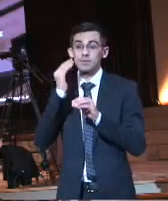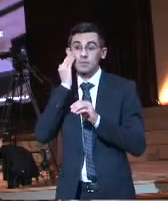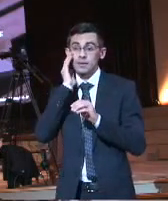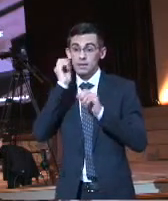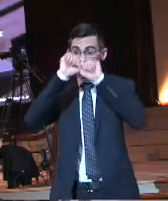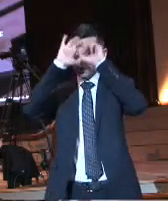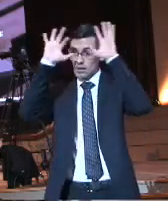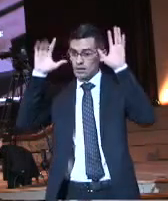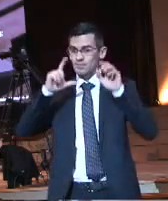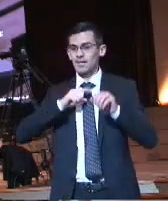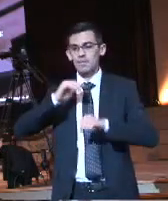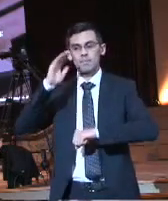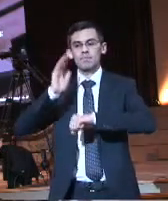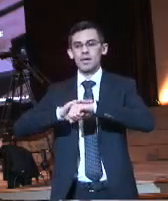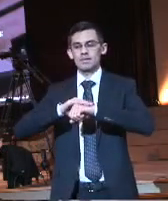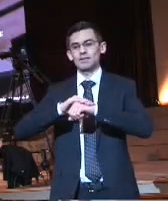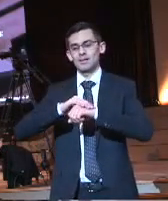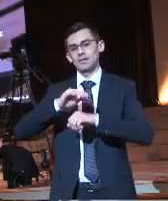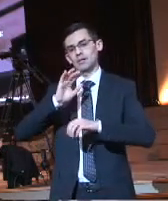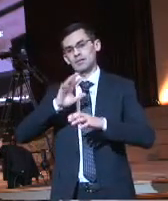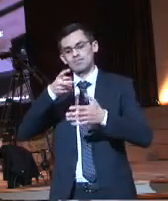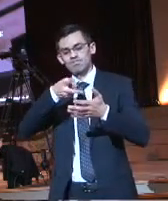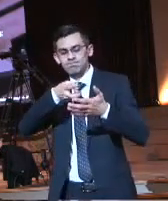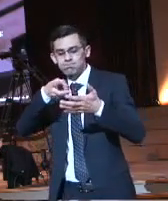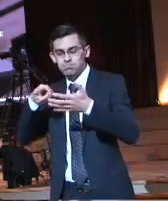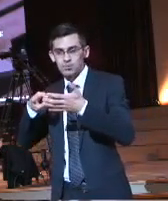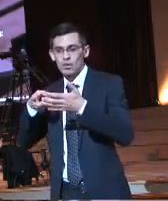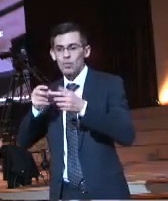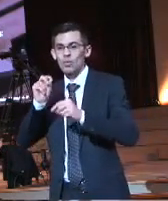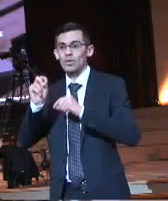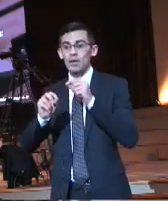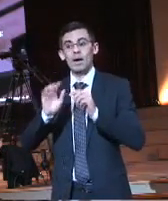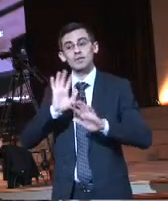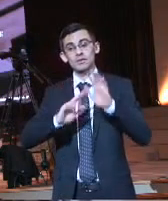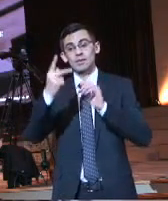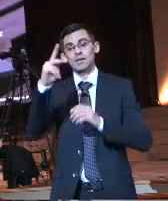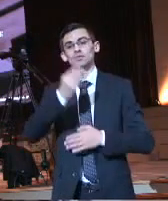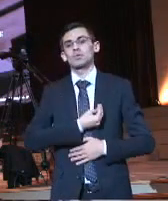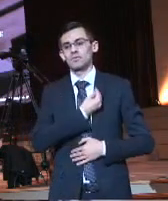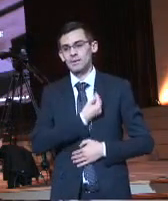existem outras que não estão aqui, que talvez seja uma delas a sua.